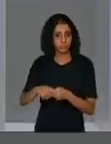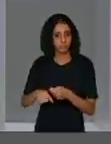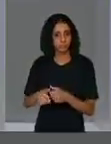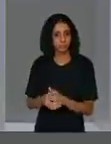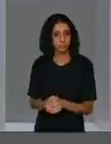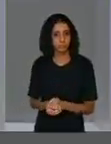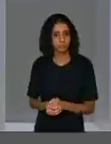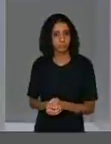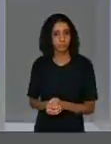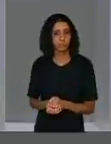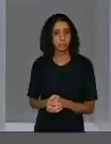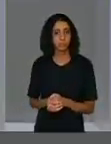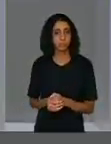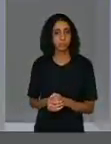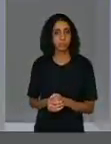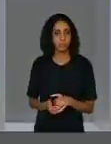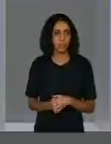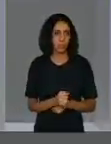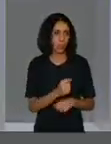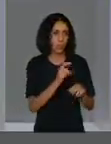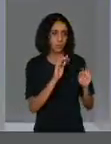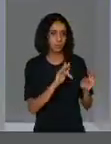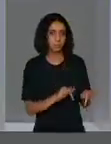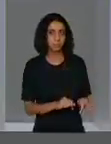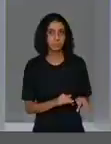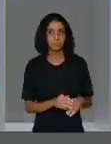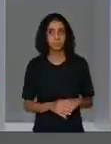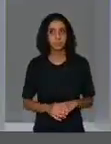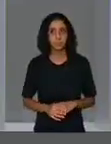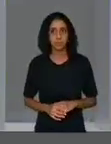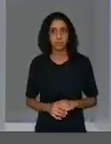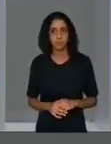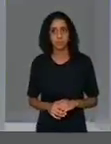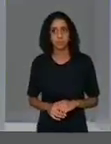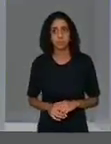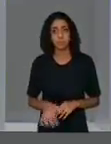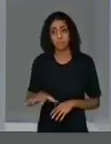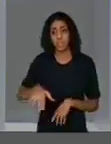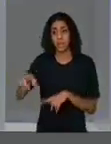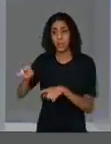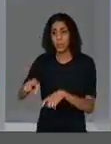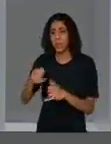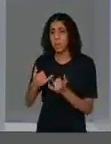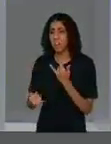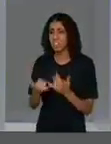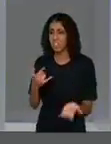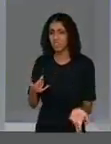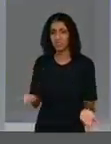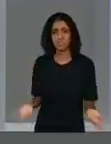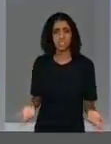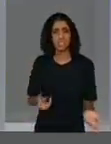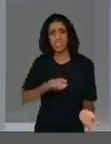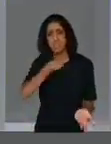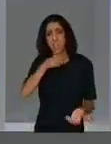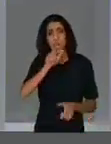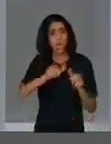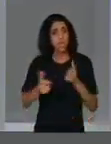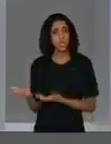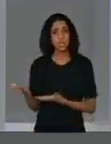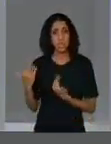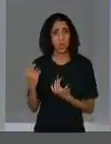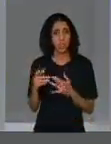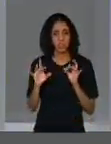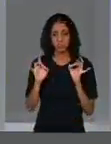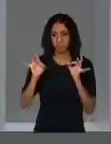Conclui. Para concluir, presidente. Meio rural envelhecido, jovens abandonando a